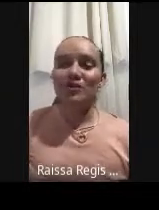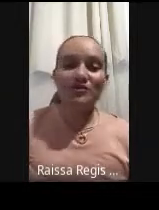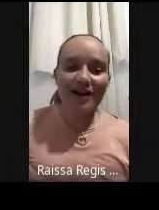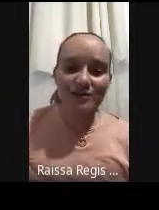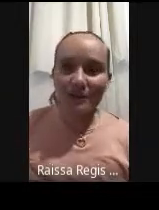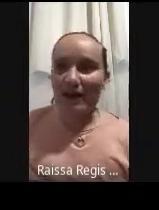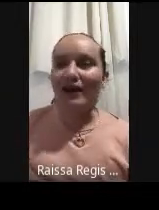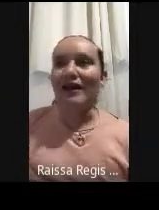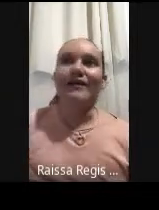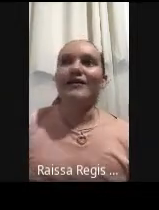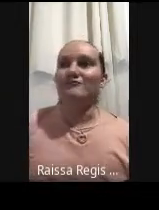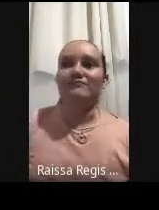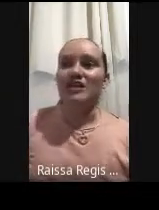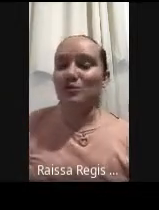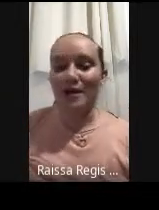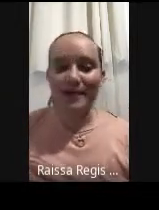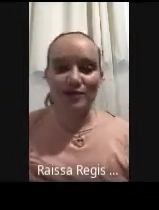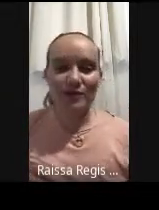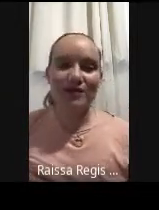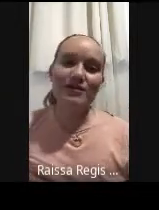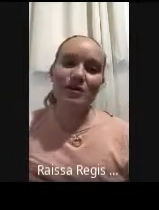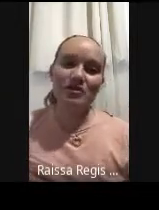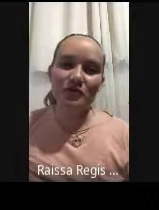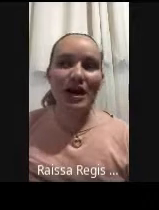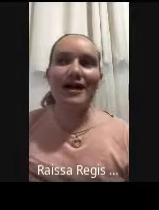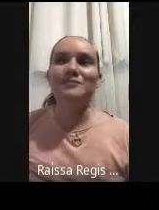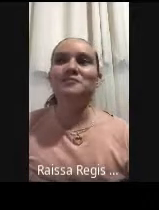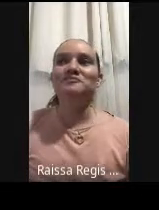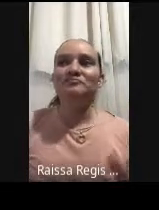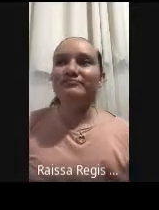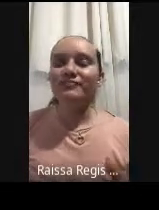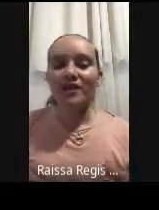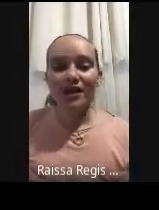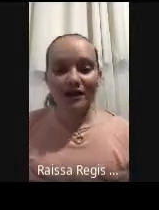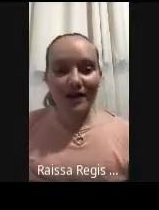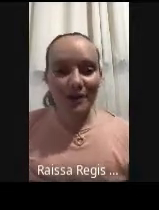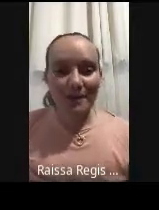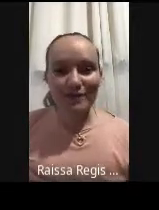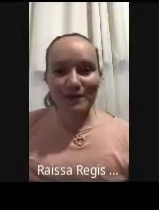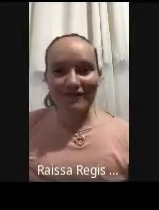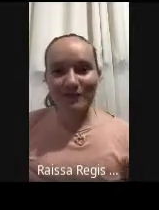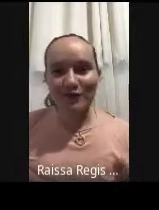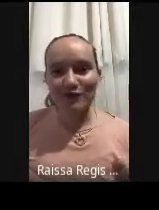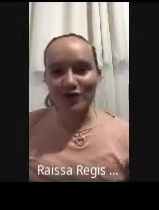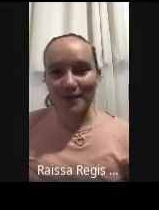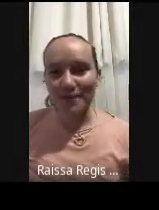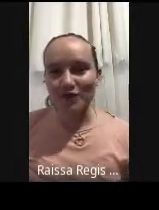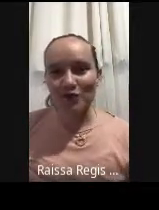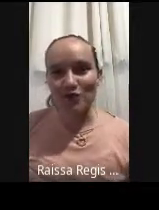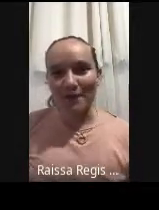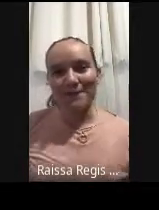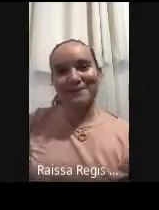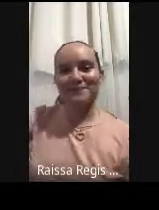sentirem motivados também a estudar mais sobre isso, a divulgar. E agora eu passo a palavra para o professor Diego.